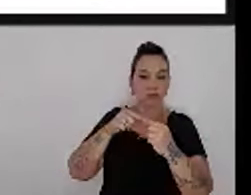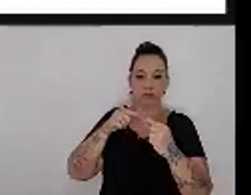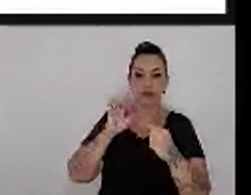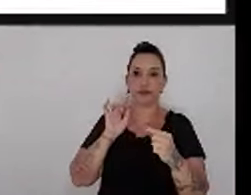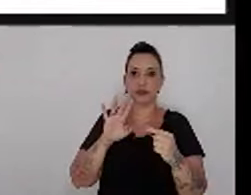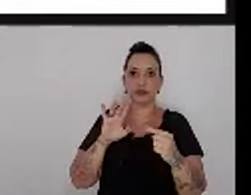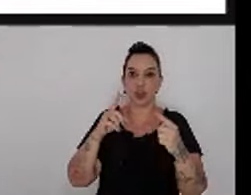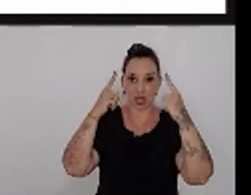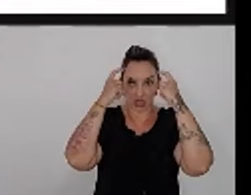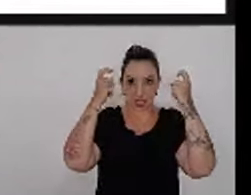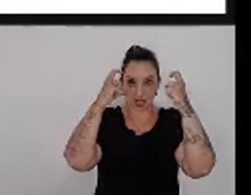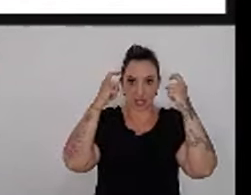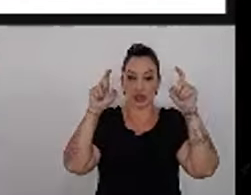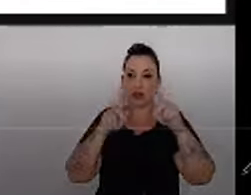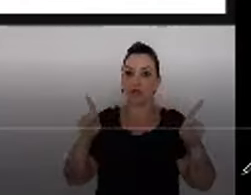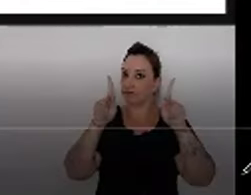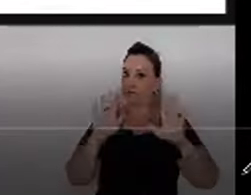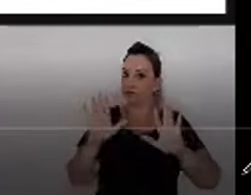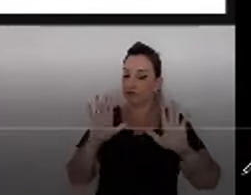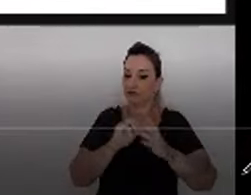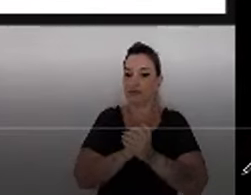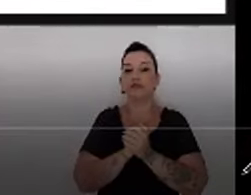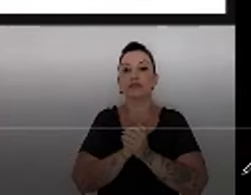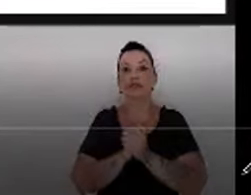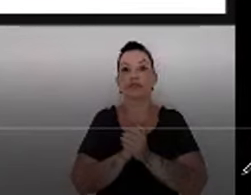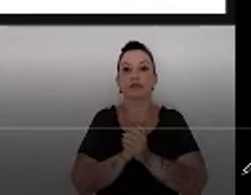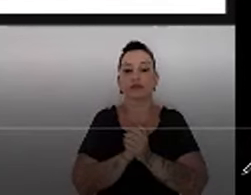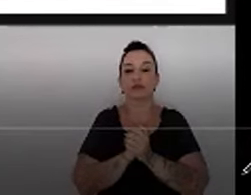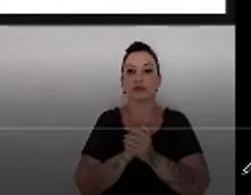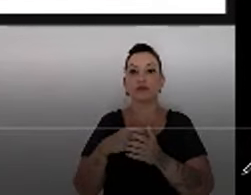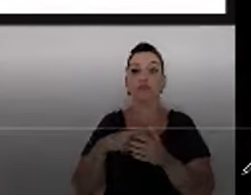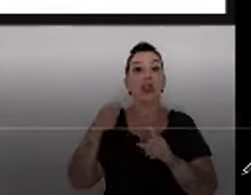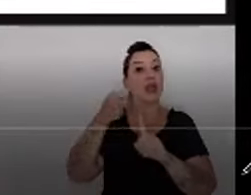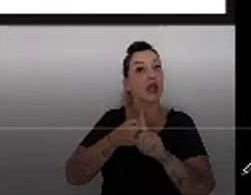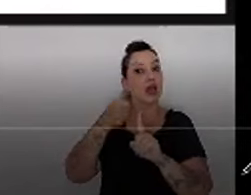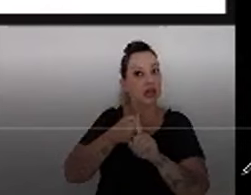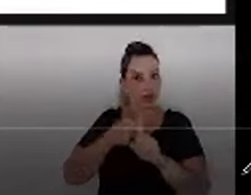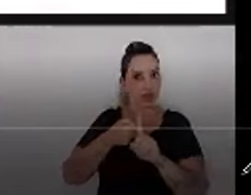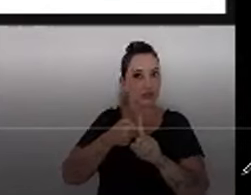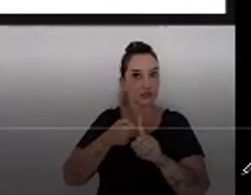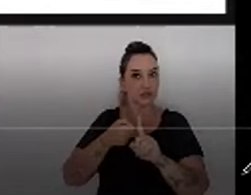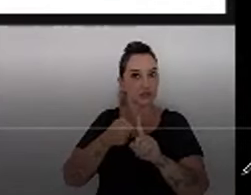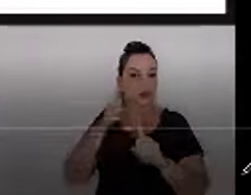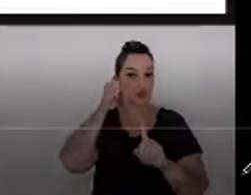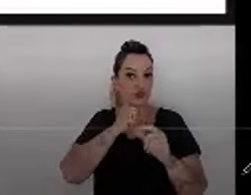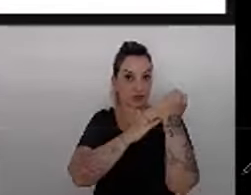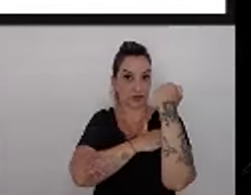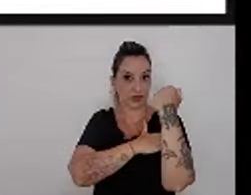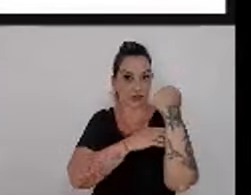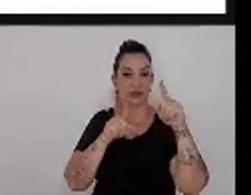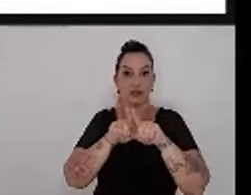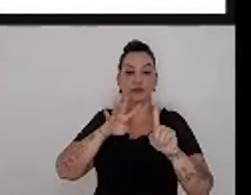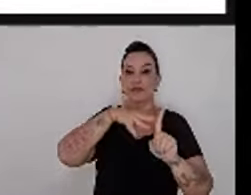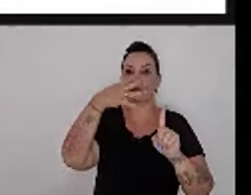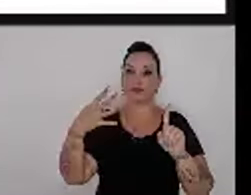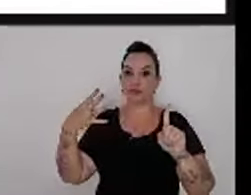todos apenas virtuais. Os sentidos êmicos reiterados pelos ativismos feministas